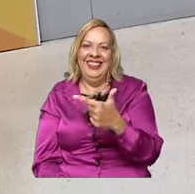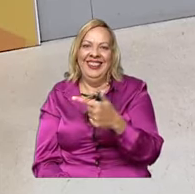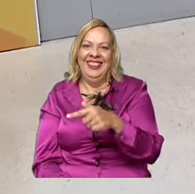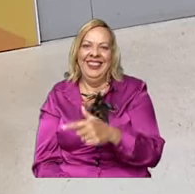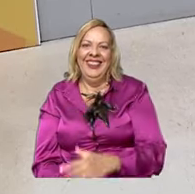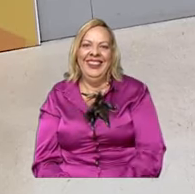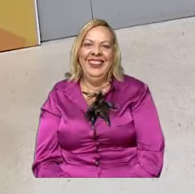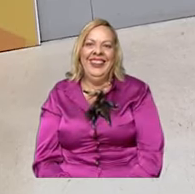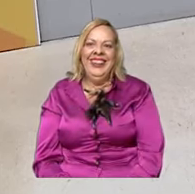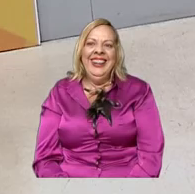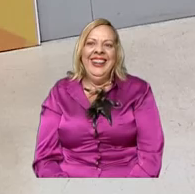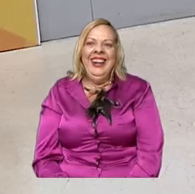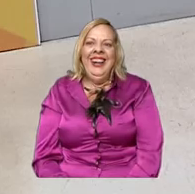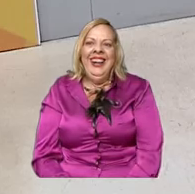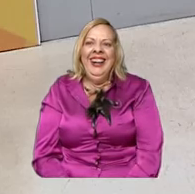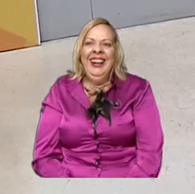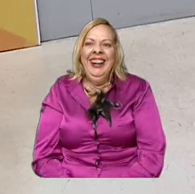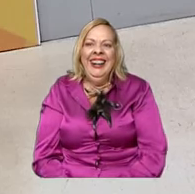agora, 27.